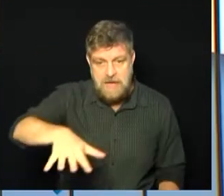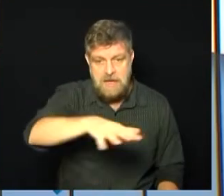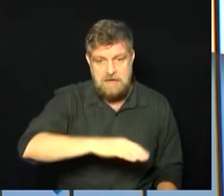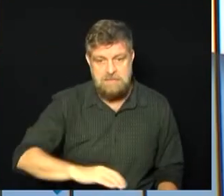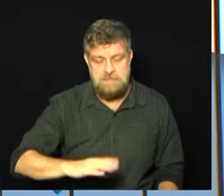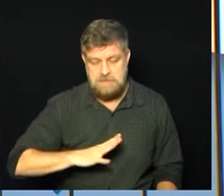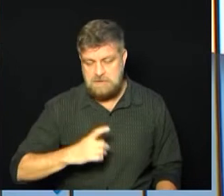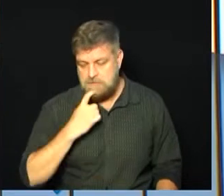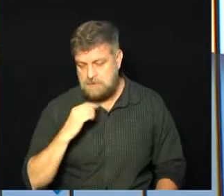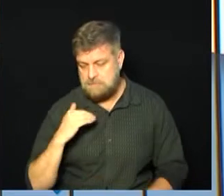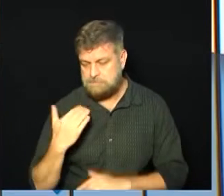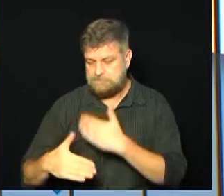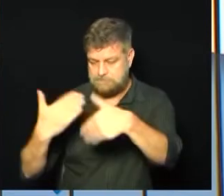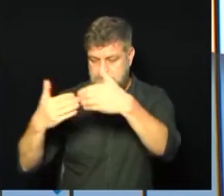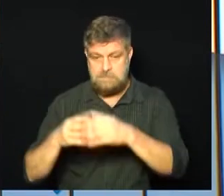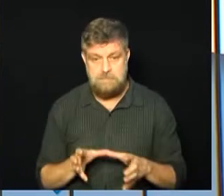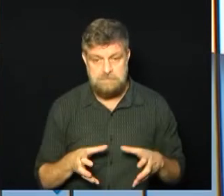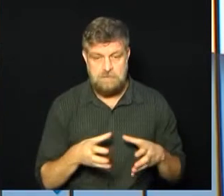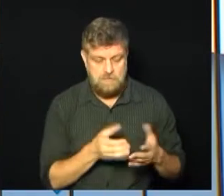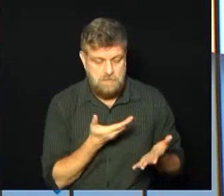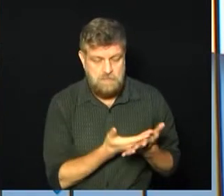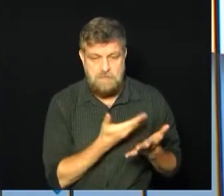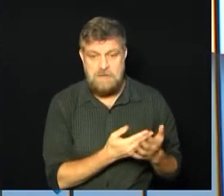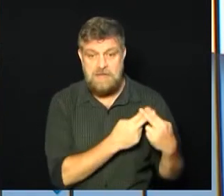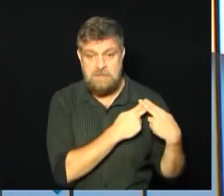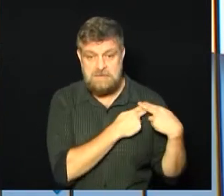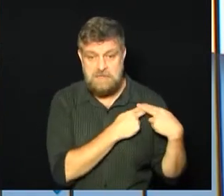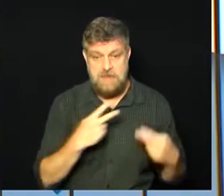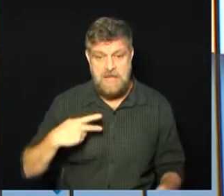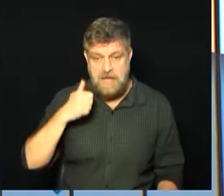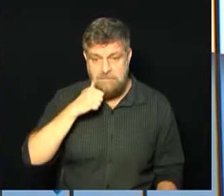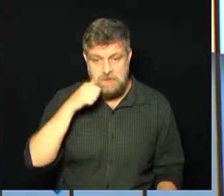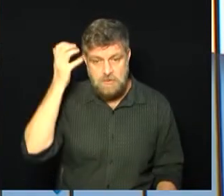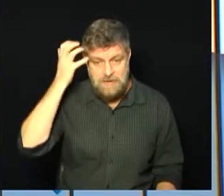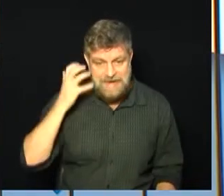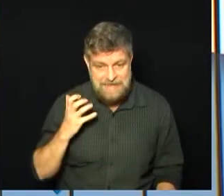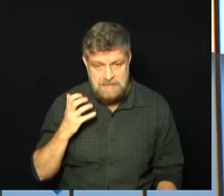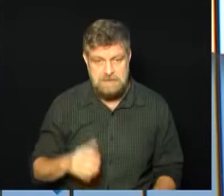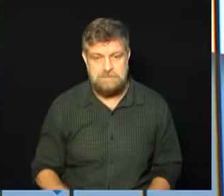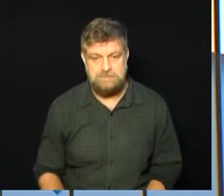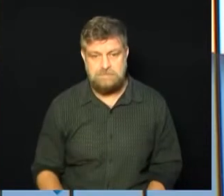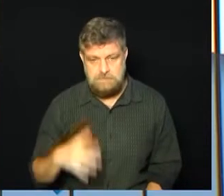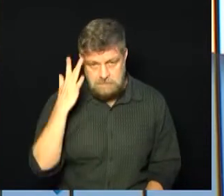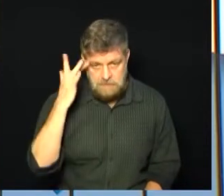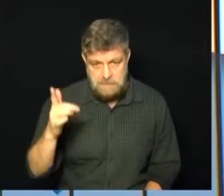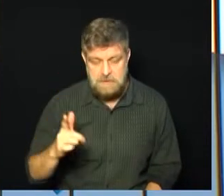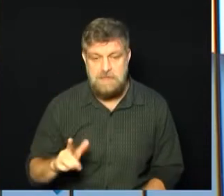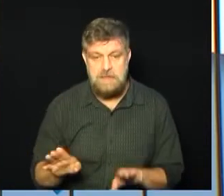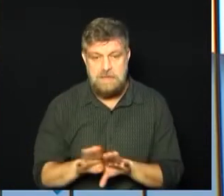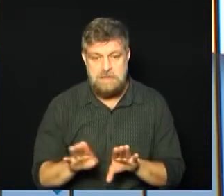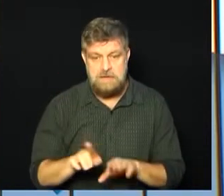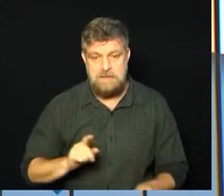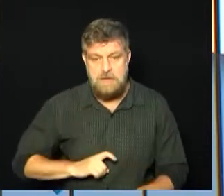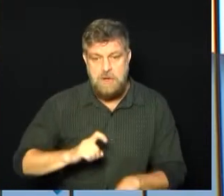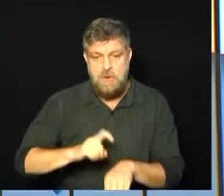do município. Esta comissão de estudos é presidida pela vereadora Guida Calisto. E amanhã a gente tem, a